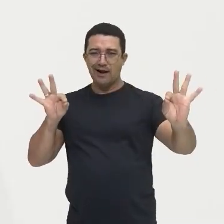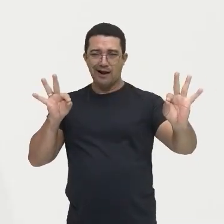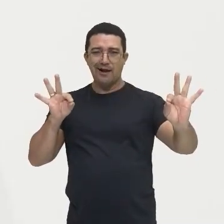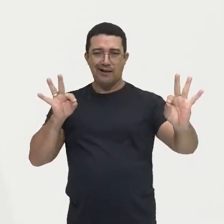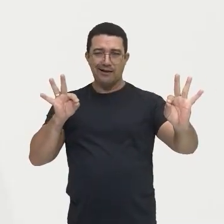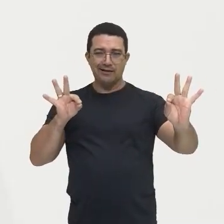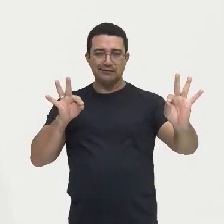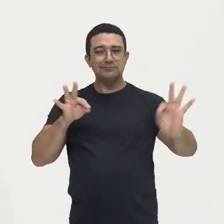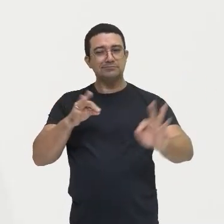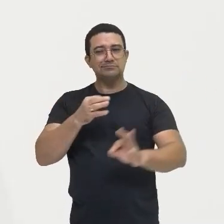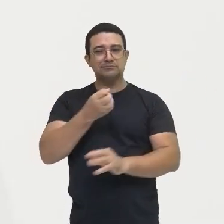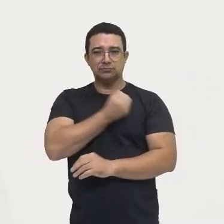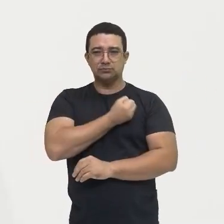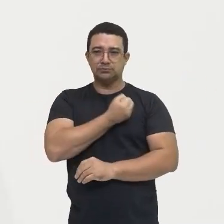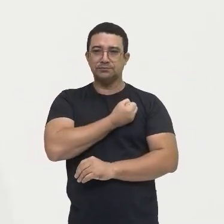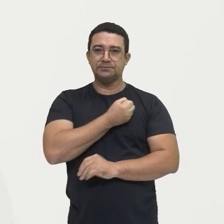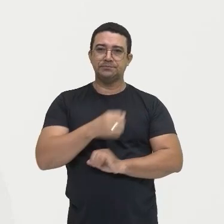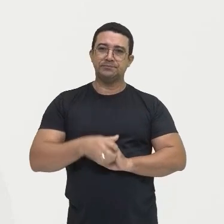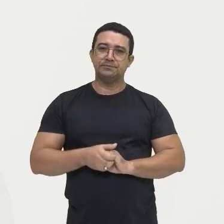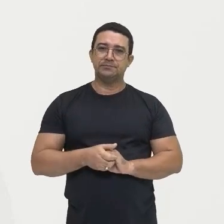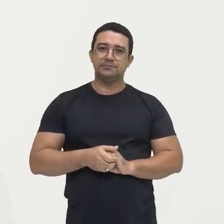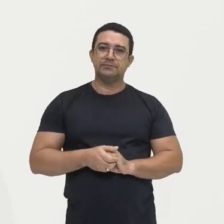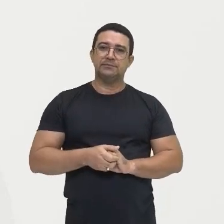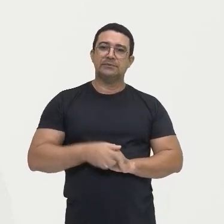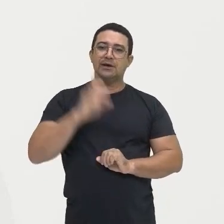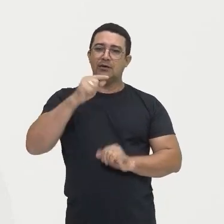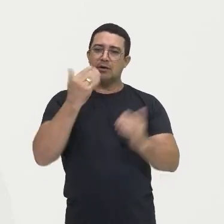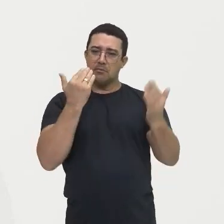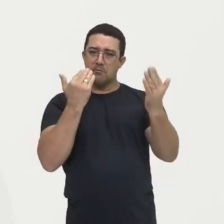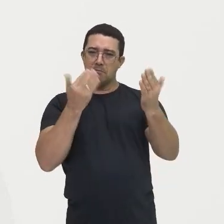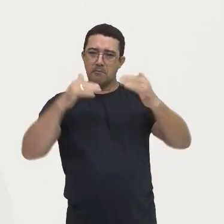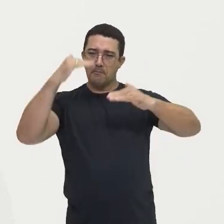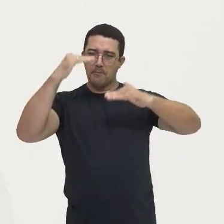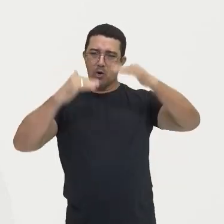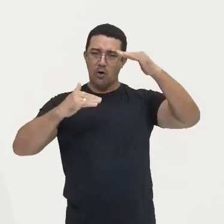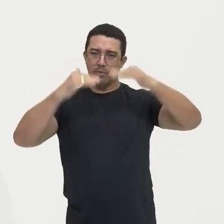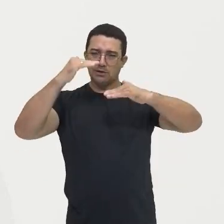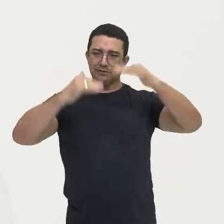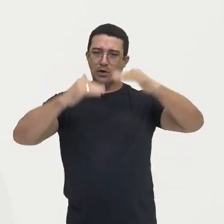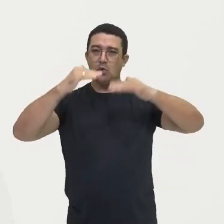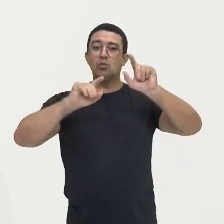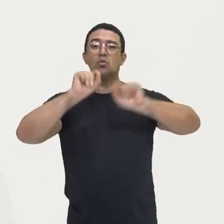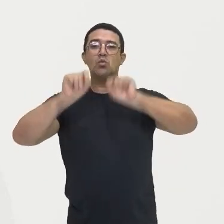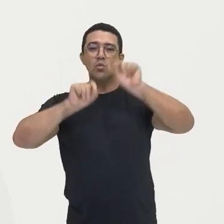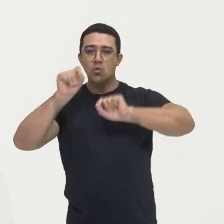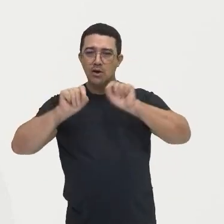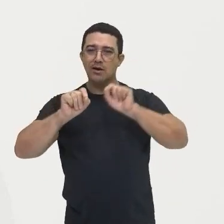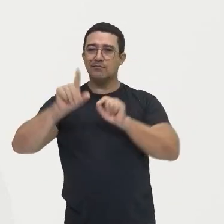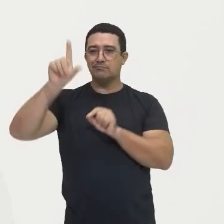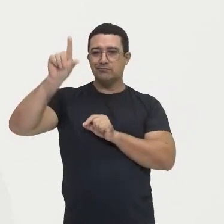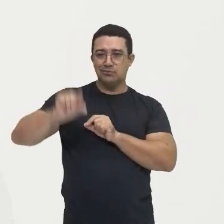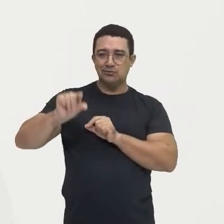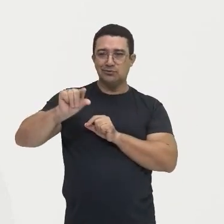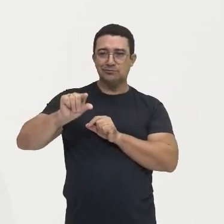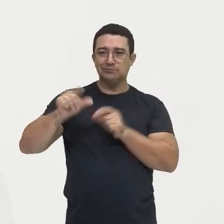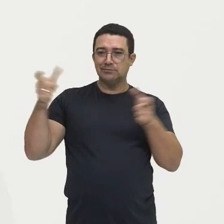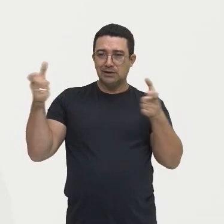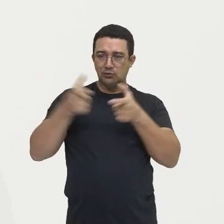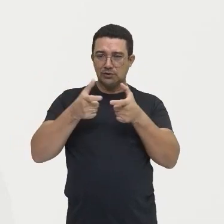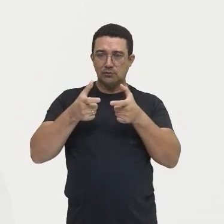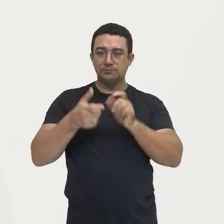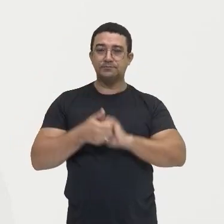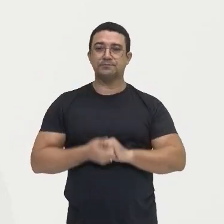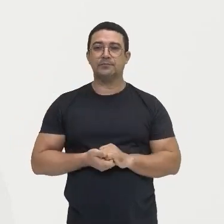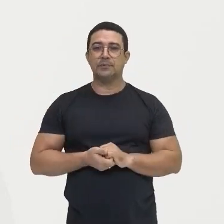Olha só, a escala cartográfica é a proporção de redução. Por que é importante eu dizer isso, professor? Porque